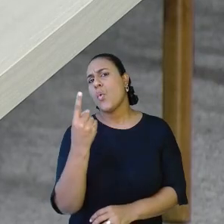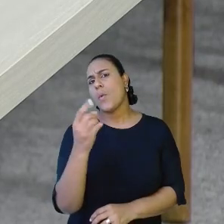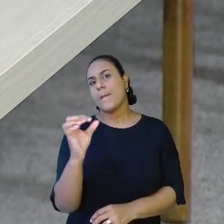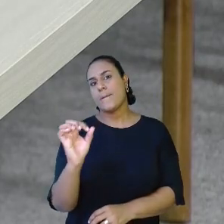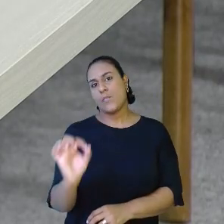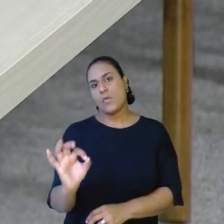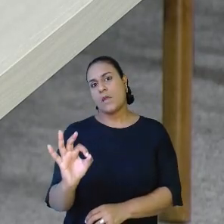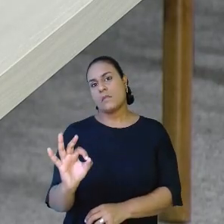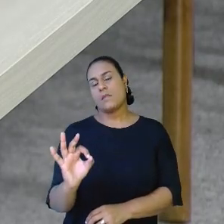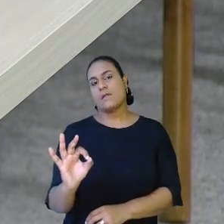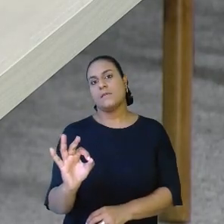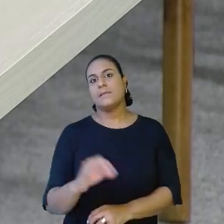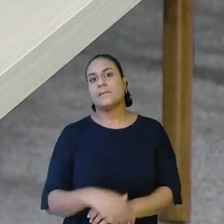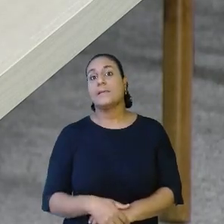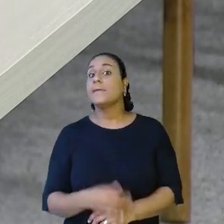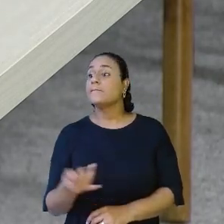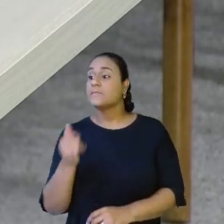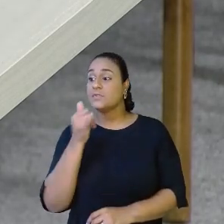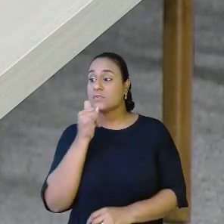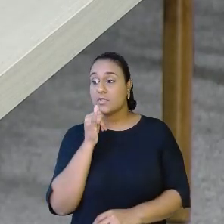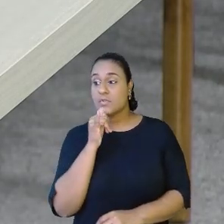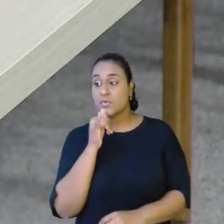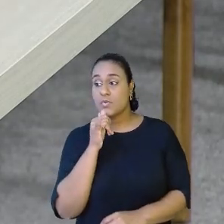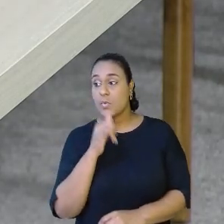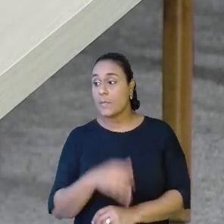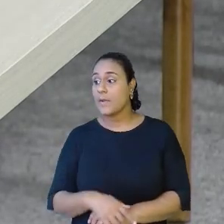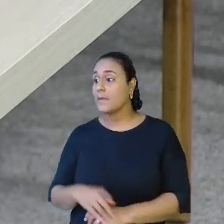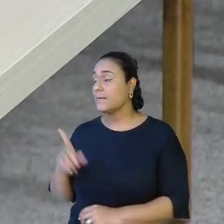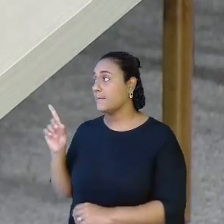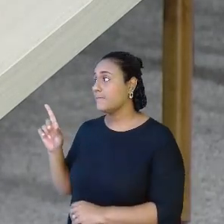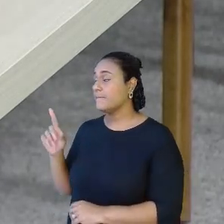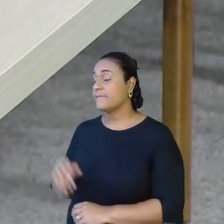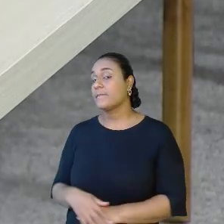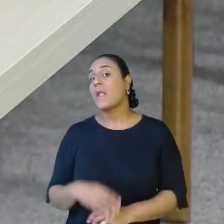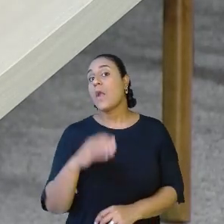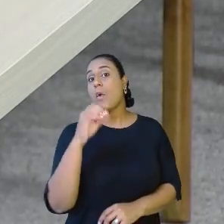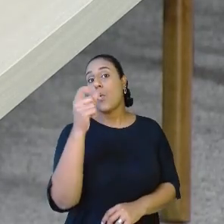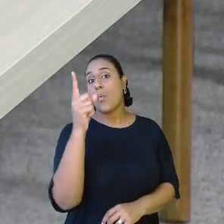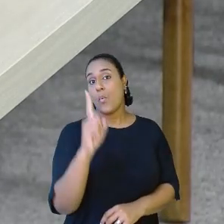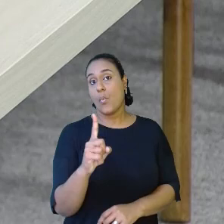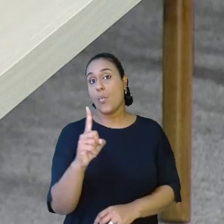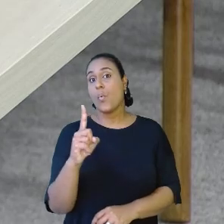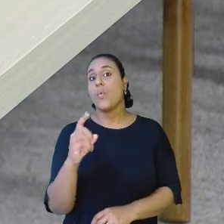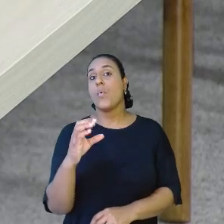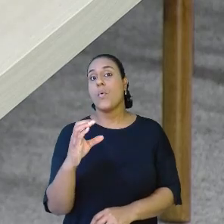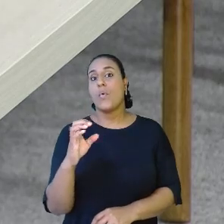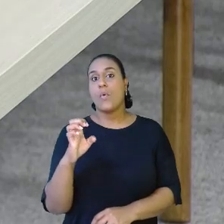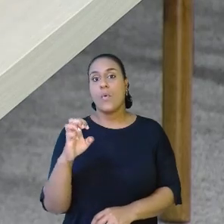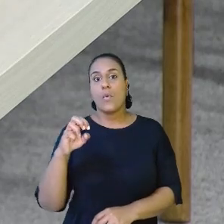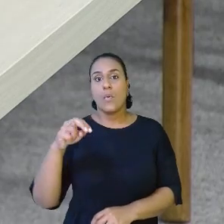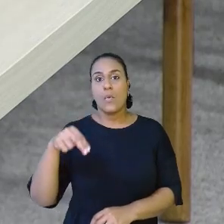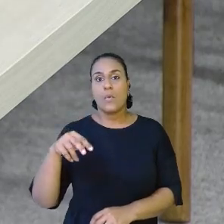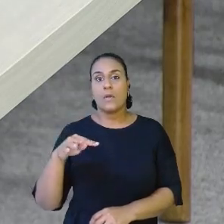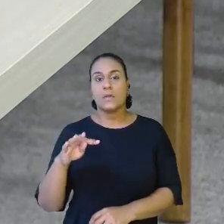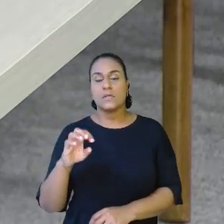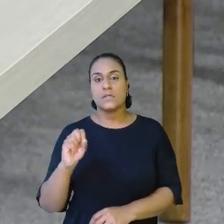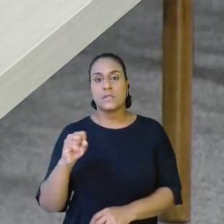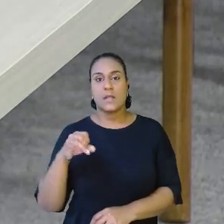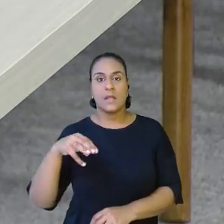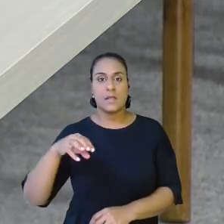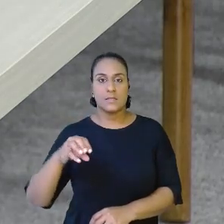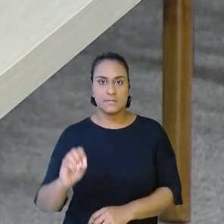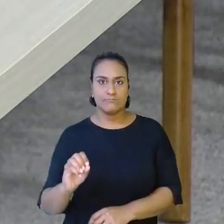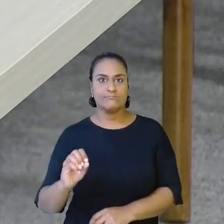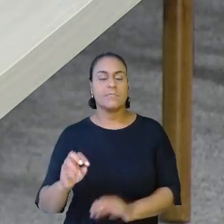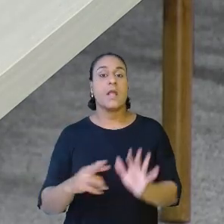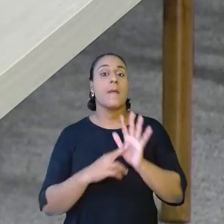de... desculpa, gente. Aqui eu tenho 1 centésimo. Seria a moedinha de 1